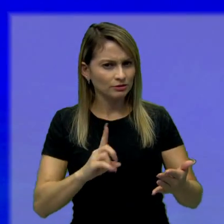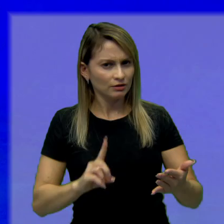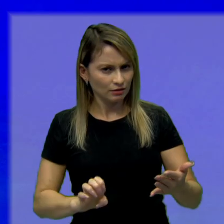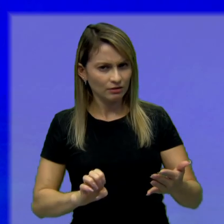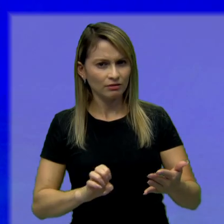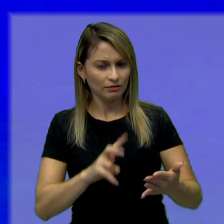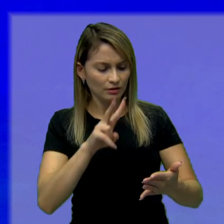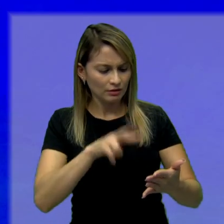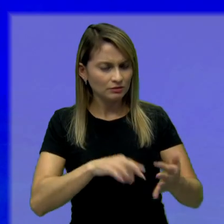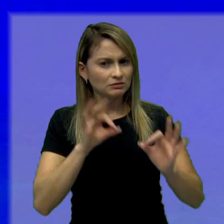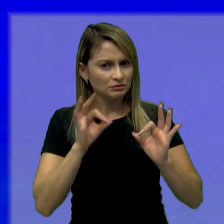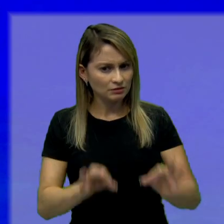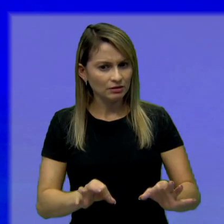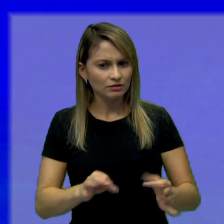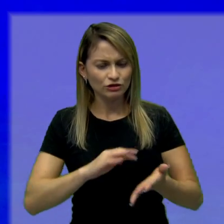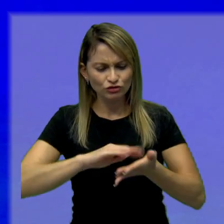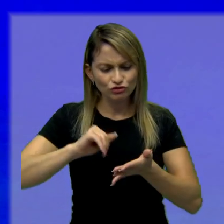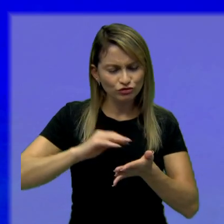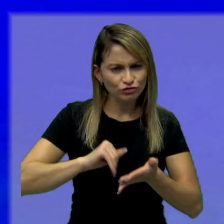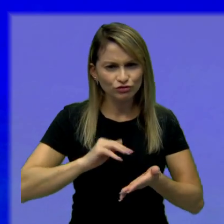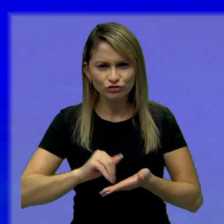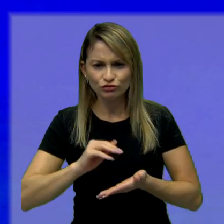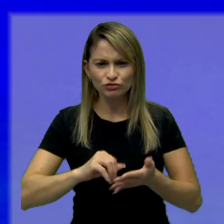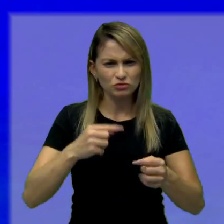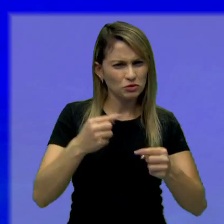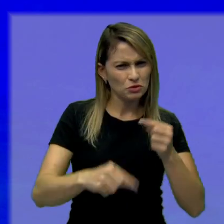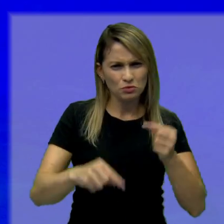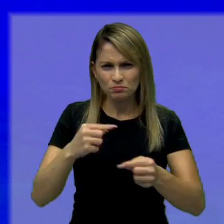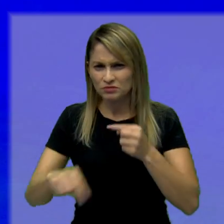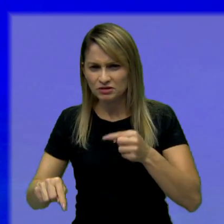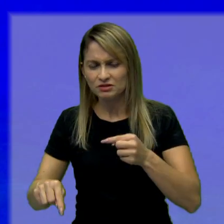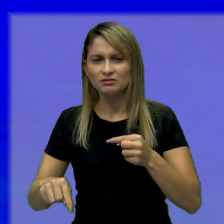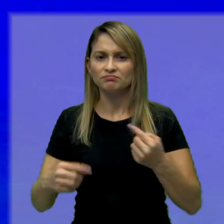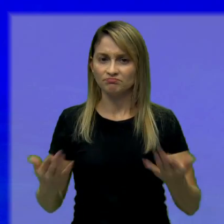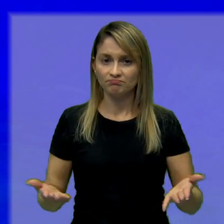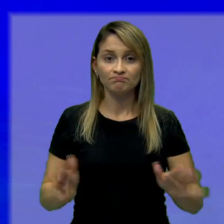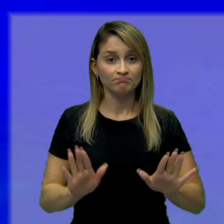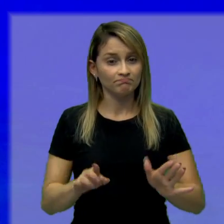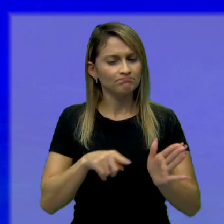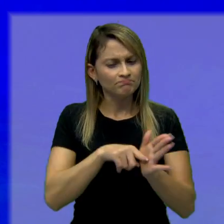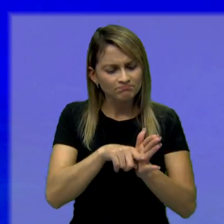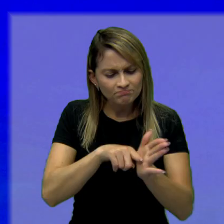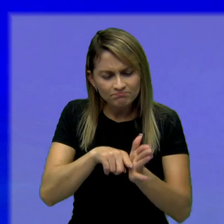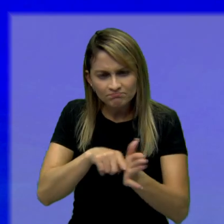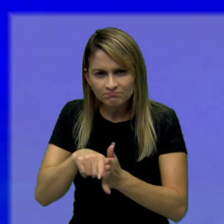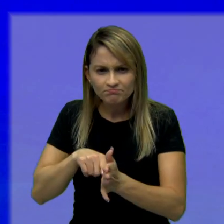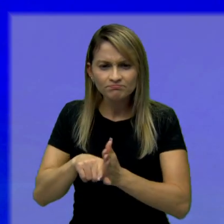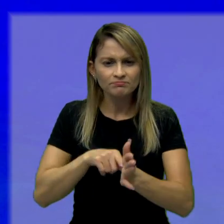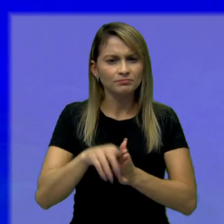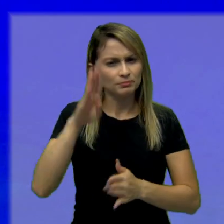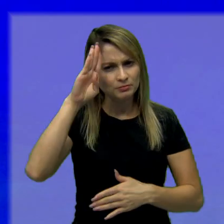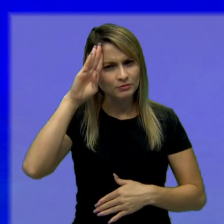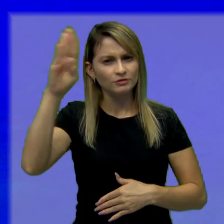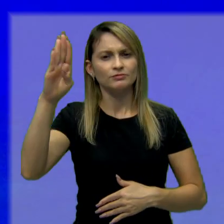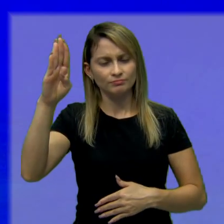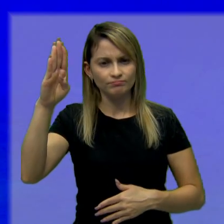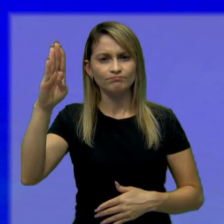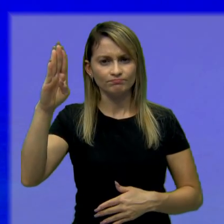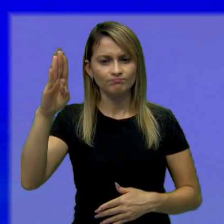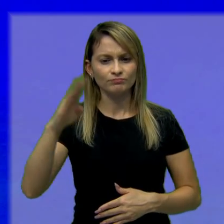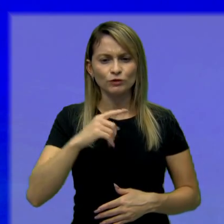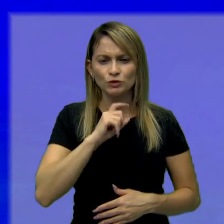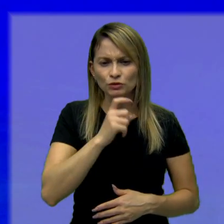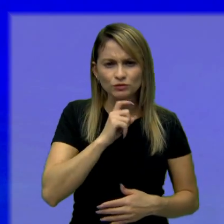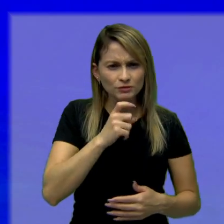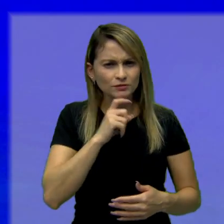as alternativas, com certeza você já vai tirando algumas que você tem certeza que não é. E fica para analisar